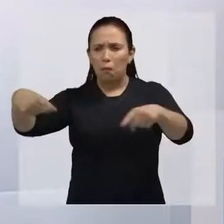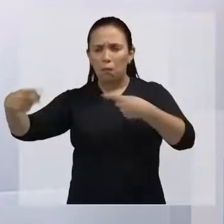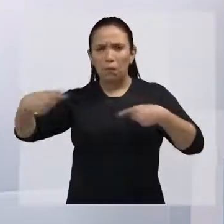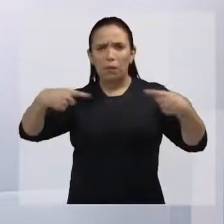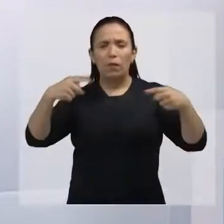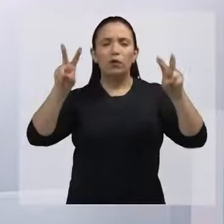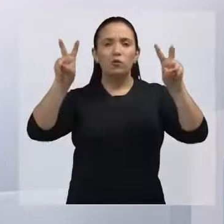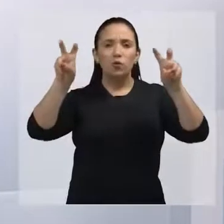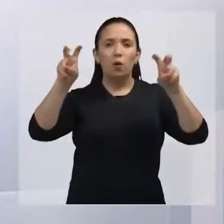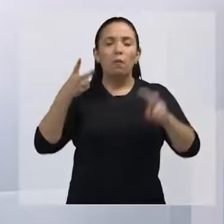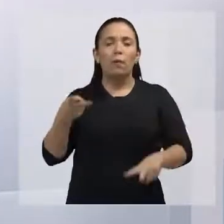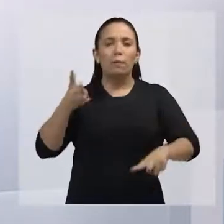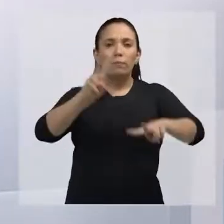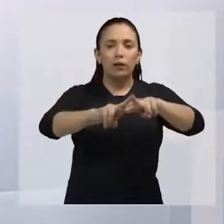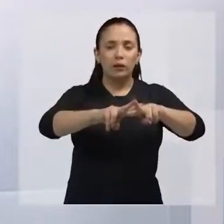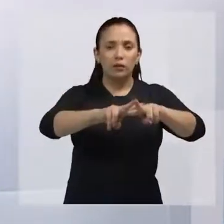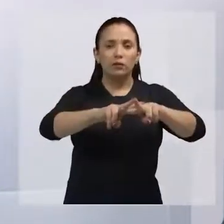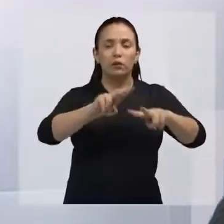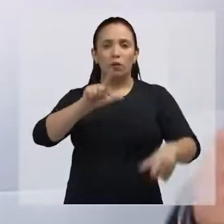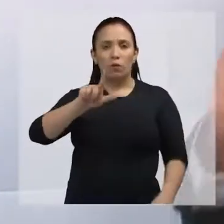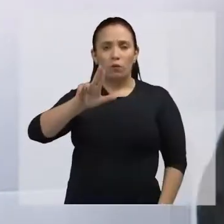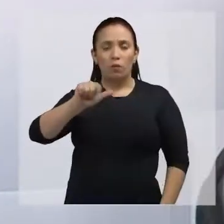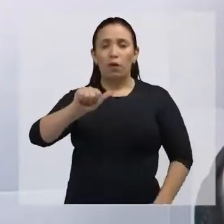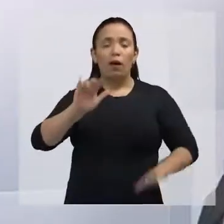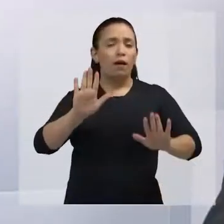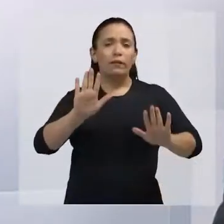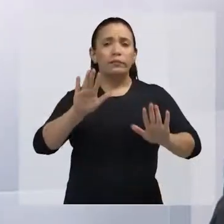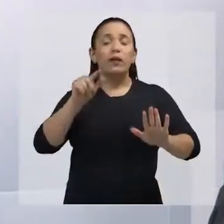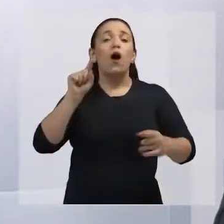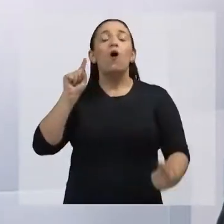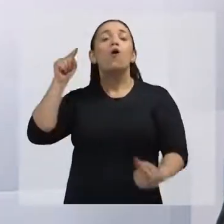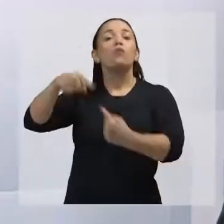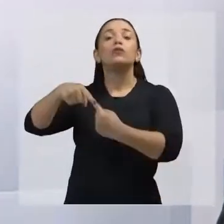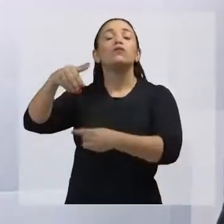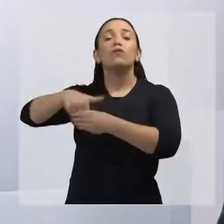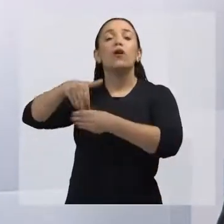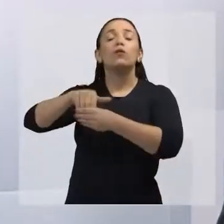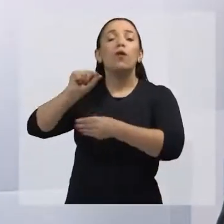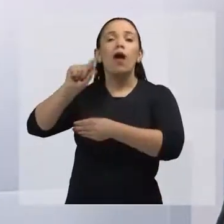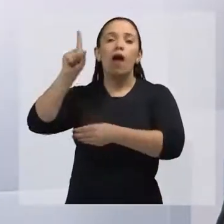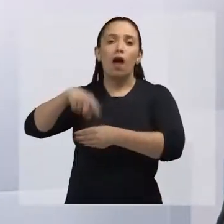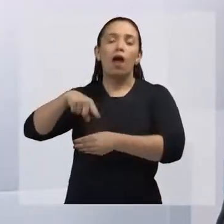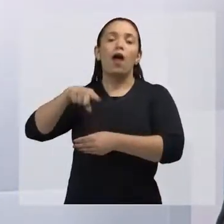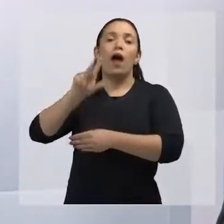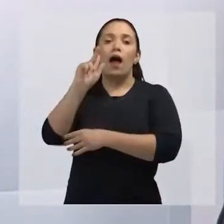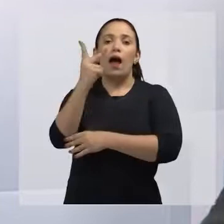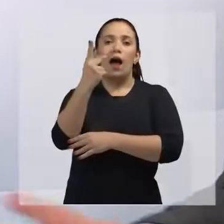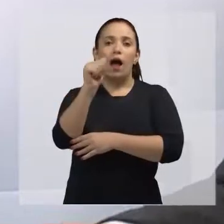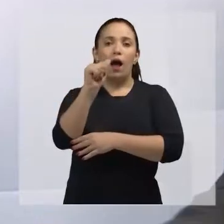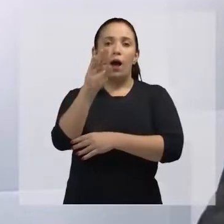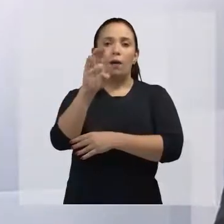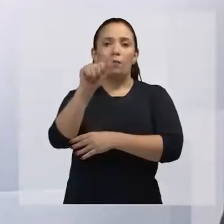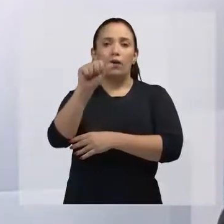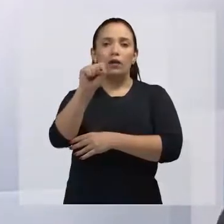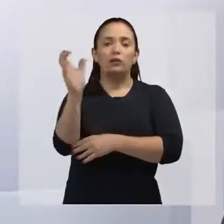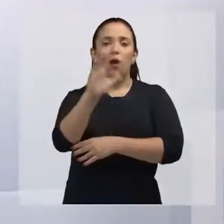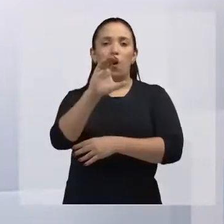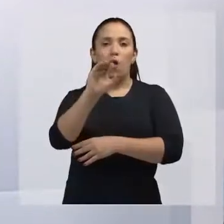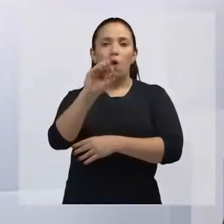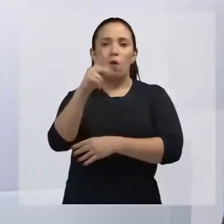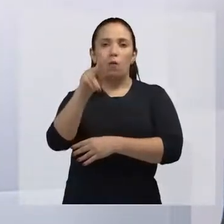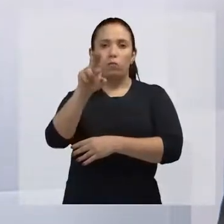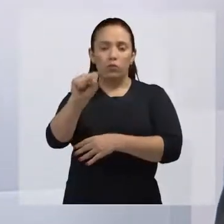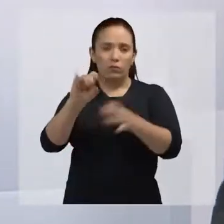questão da prisão de segunda instância do que objetivamente o habeas corpus. Um exemplo simples e